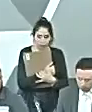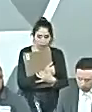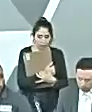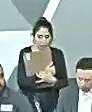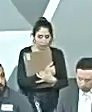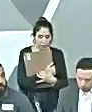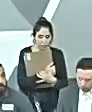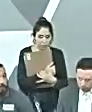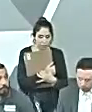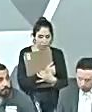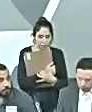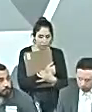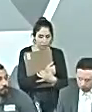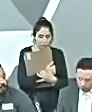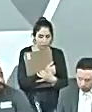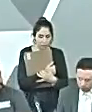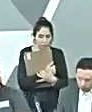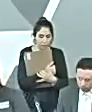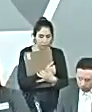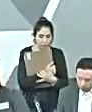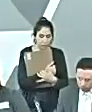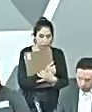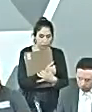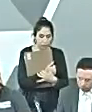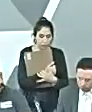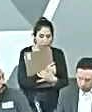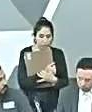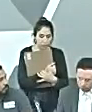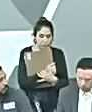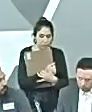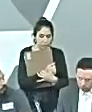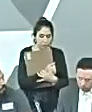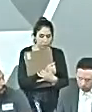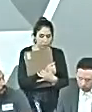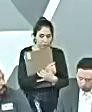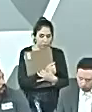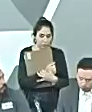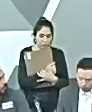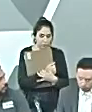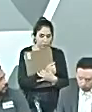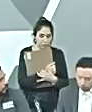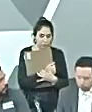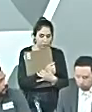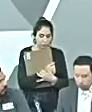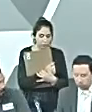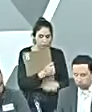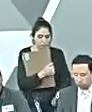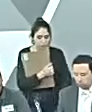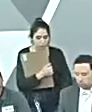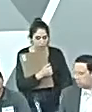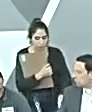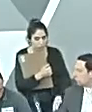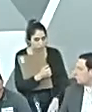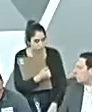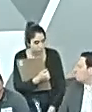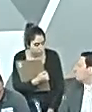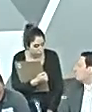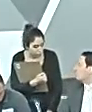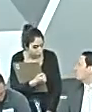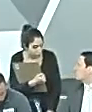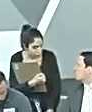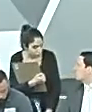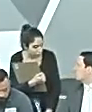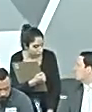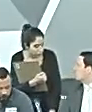encarecidamente que os senhores e as senhoras que estarão aqui para participar faça encaminhamentos